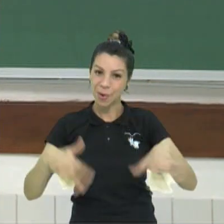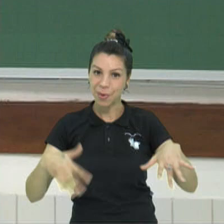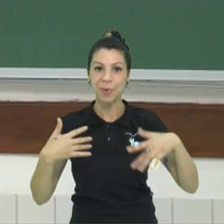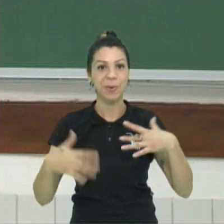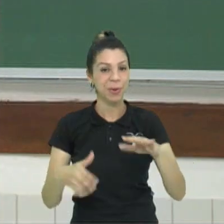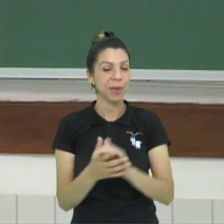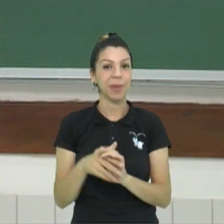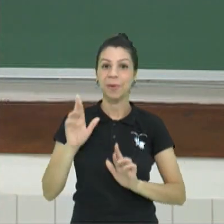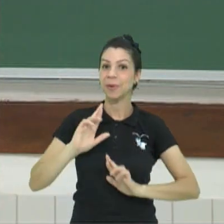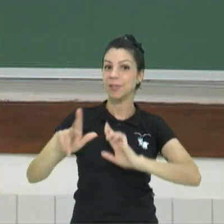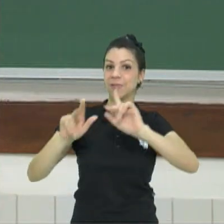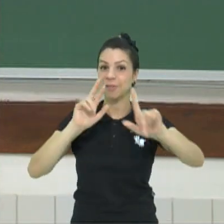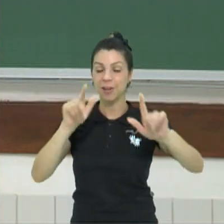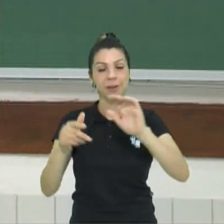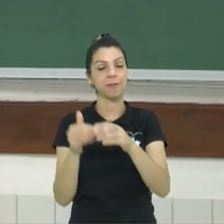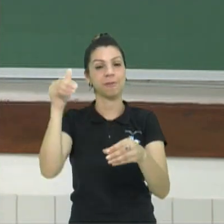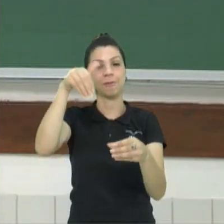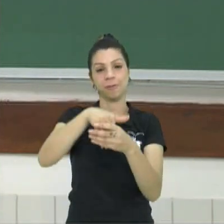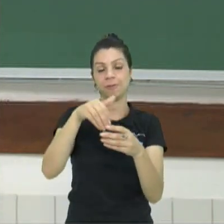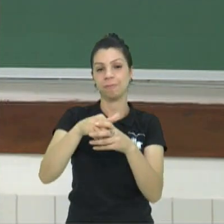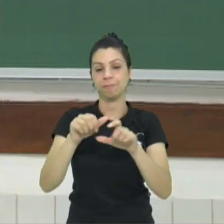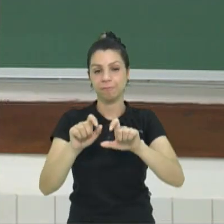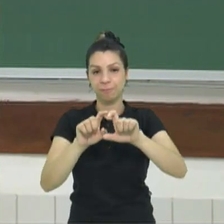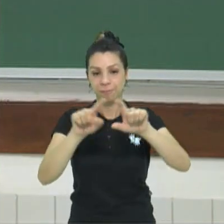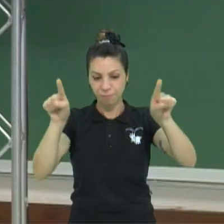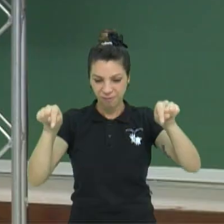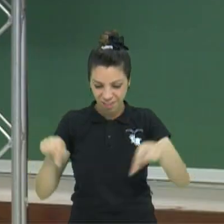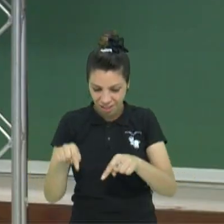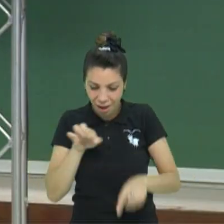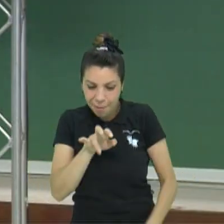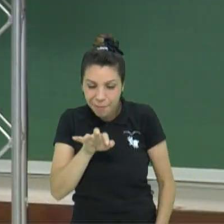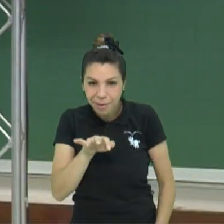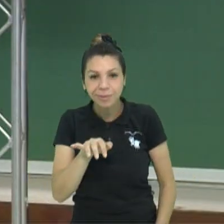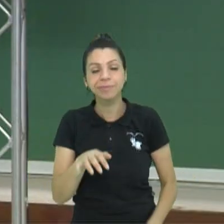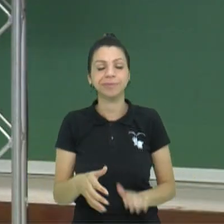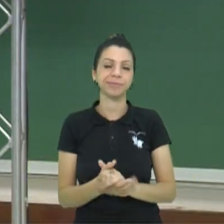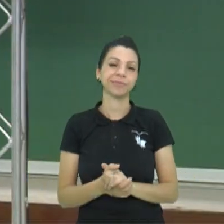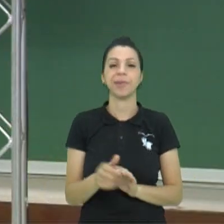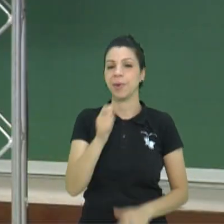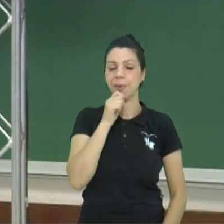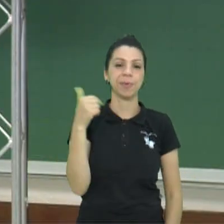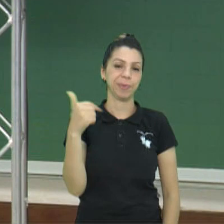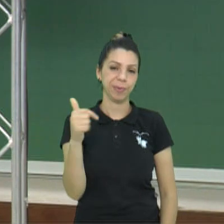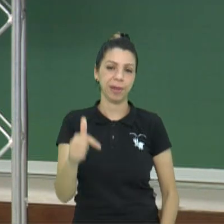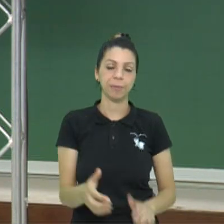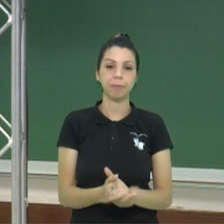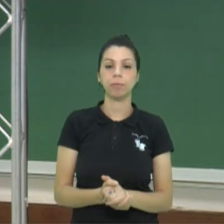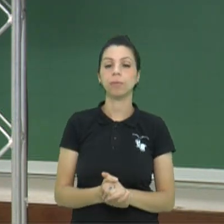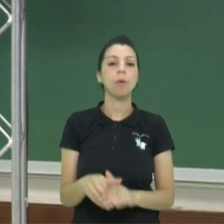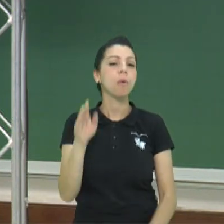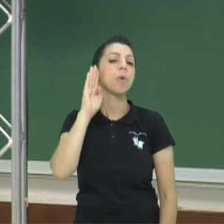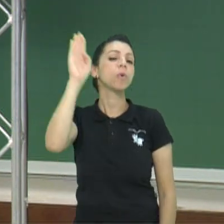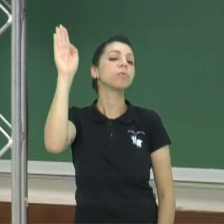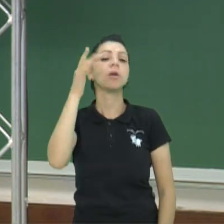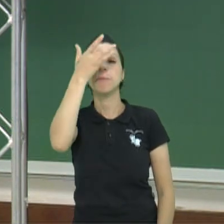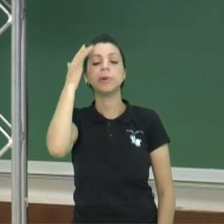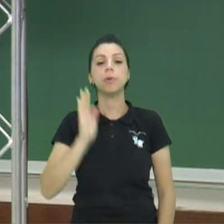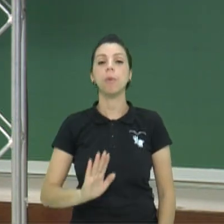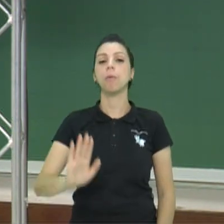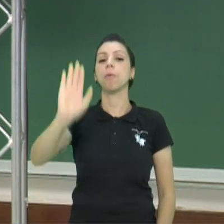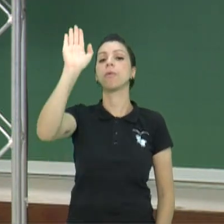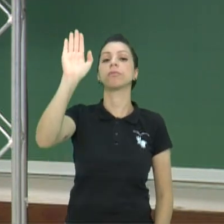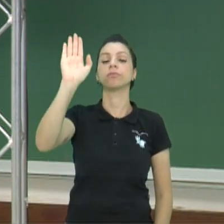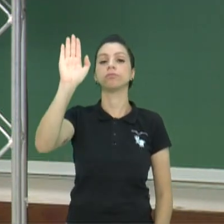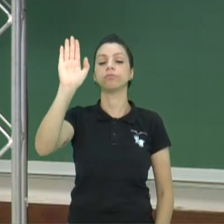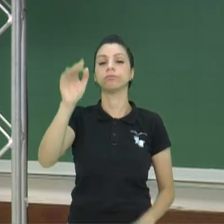olha que diferente, sem urna eletrônica ainda. Os principais candidatos, e aí se